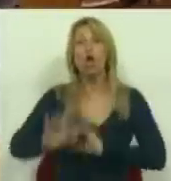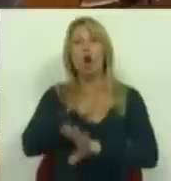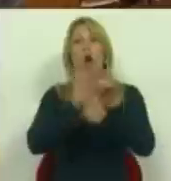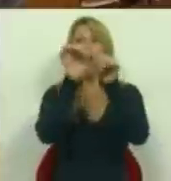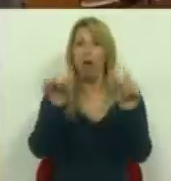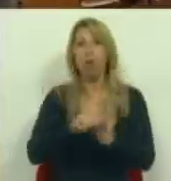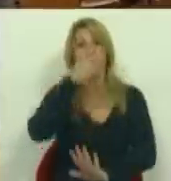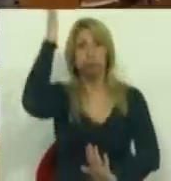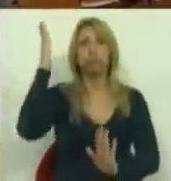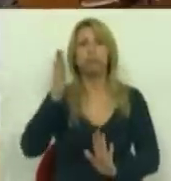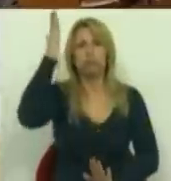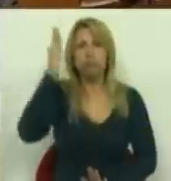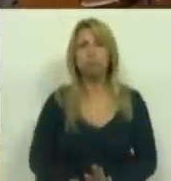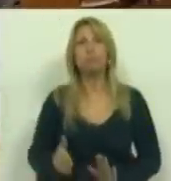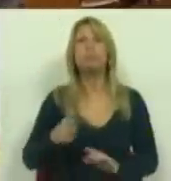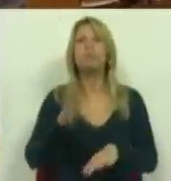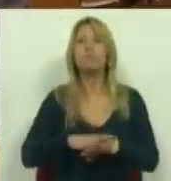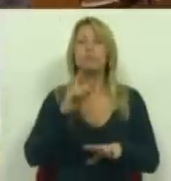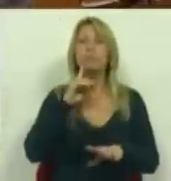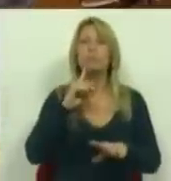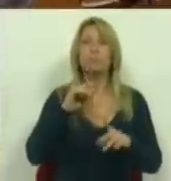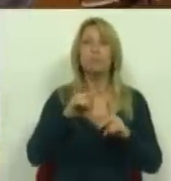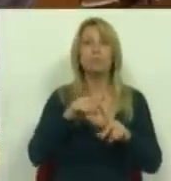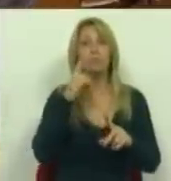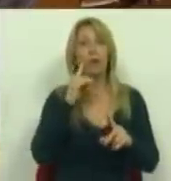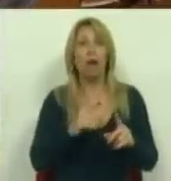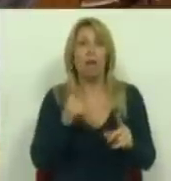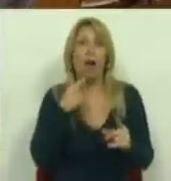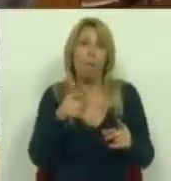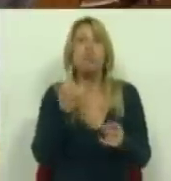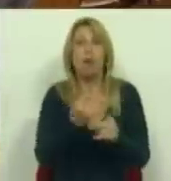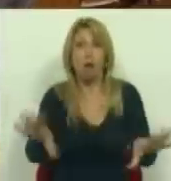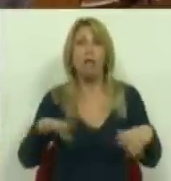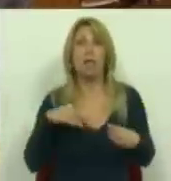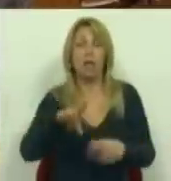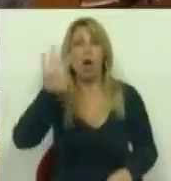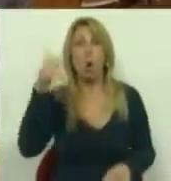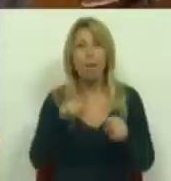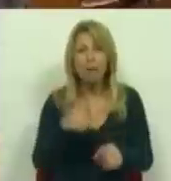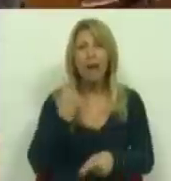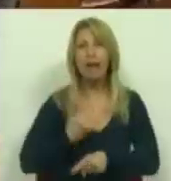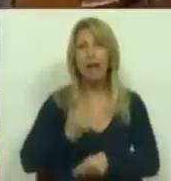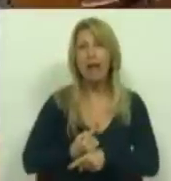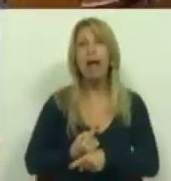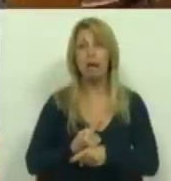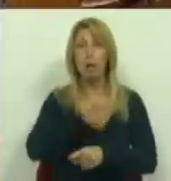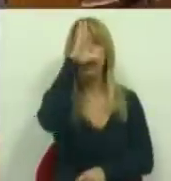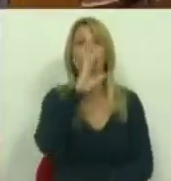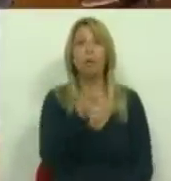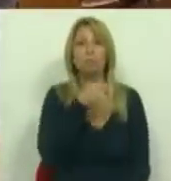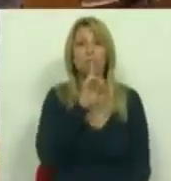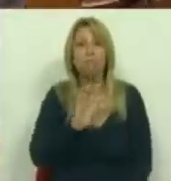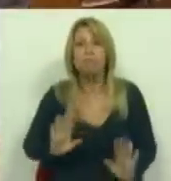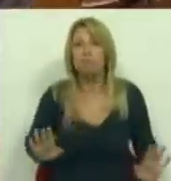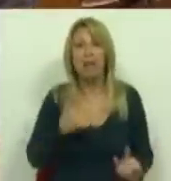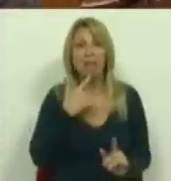concorrência fiscal? Apenas porque se aceita que tal aconteça. E mesmo aqui, o Governo português nada diz. Ano após ano vês